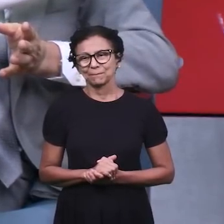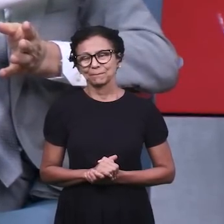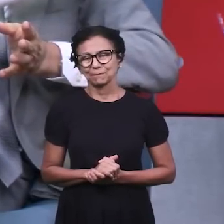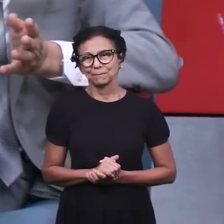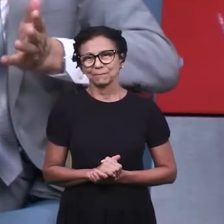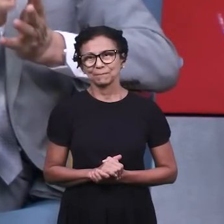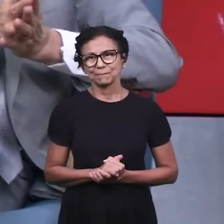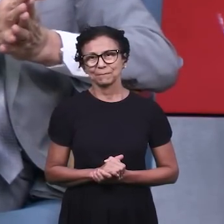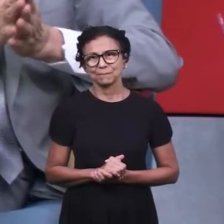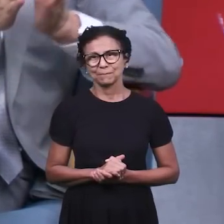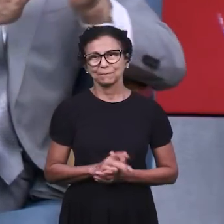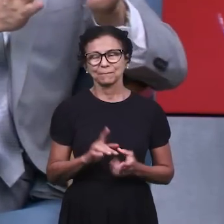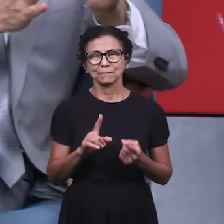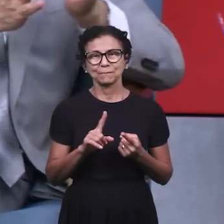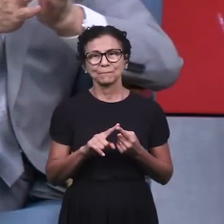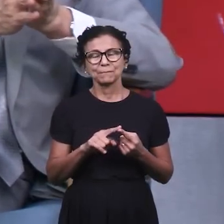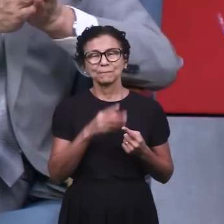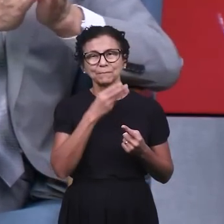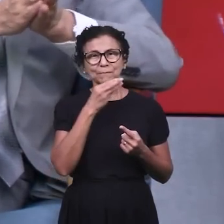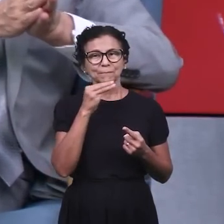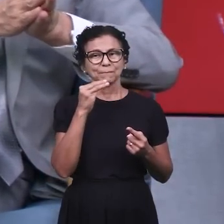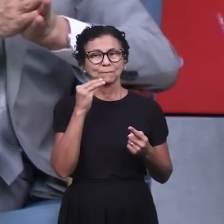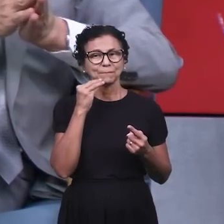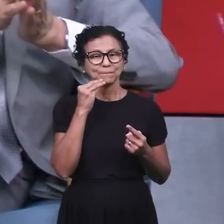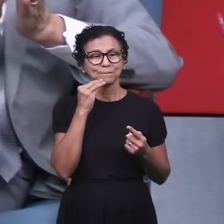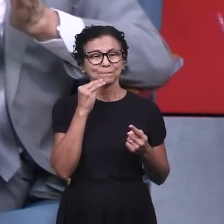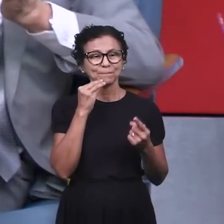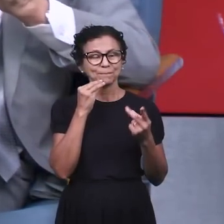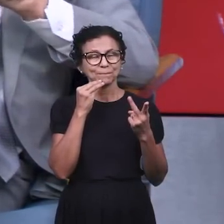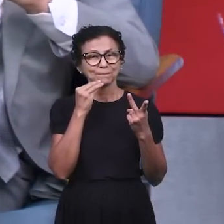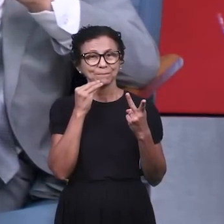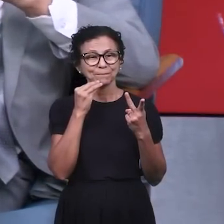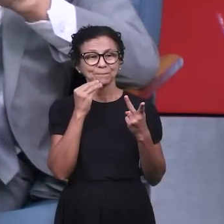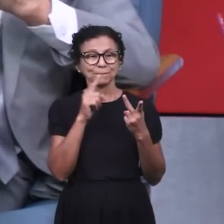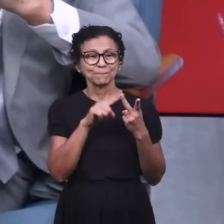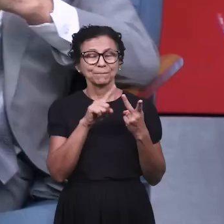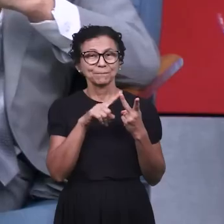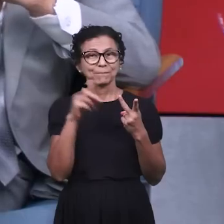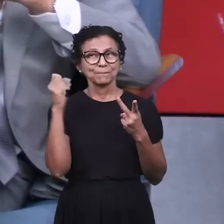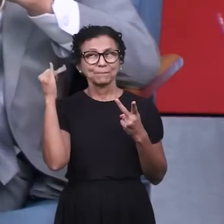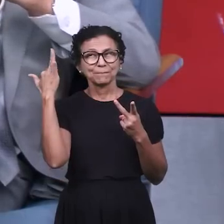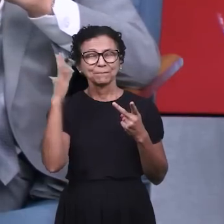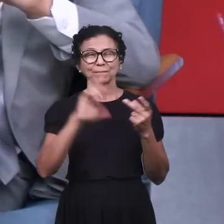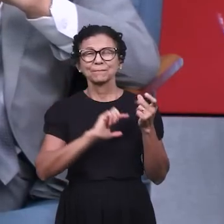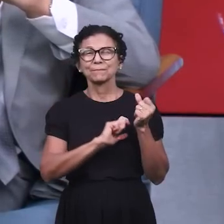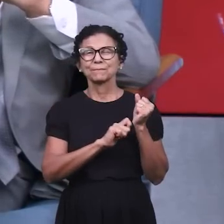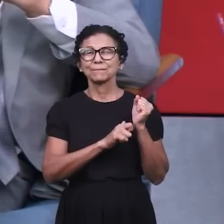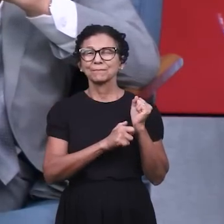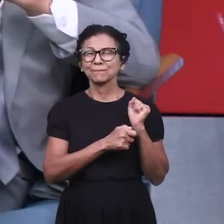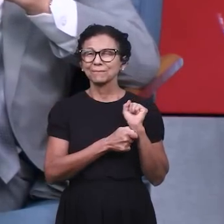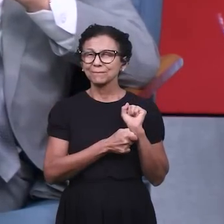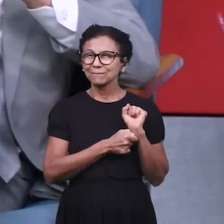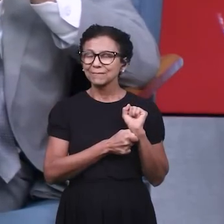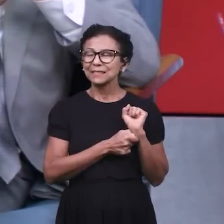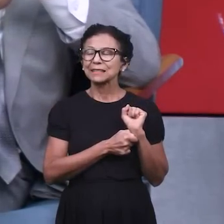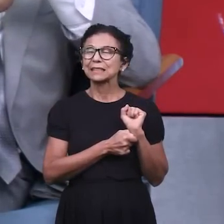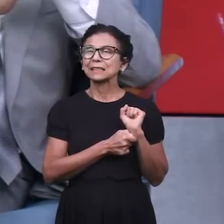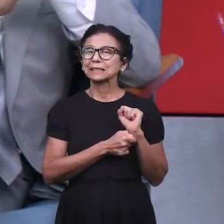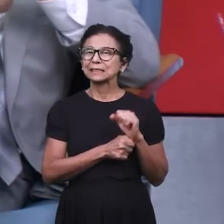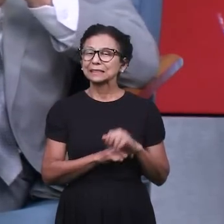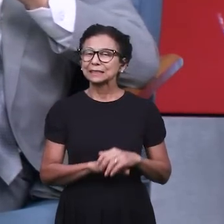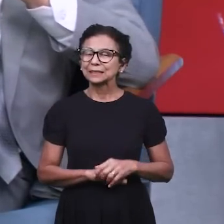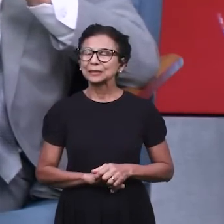depois do jejum, claro, junto com o jejum, a madrugada é um segredo.